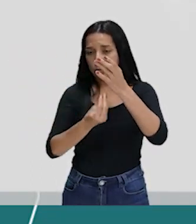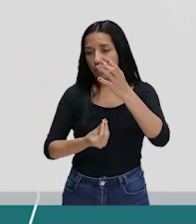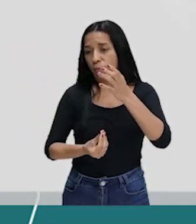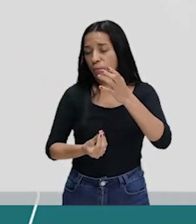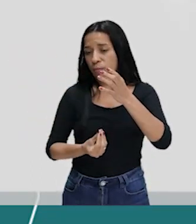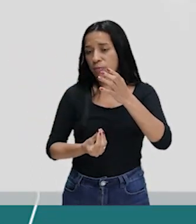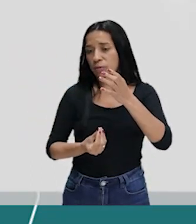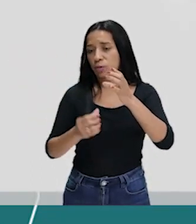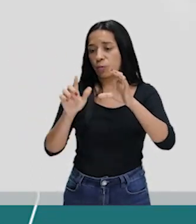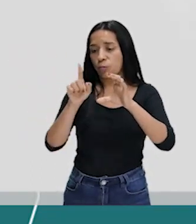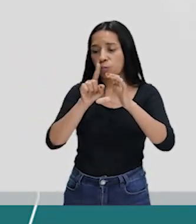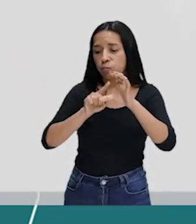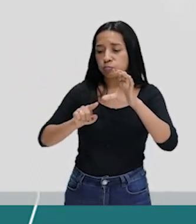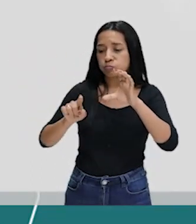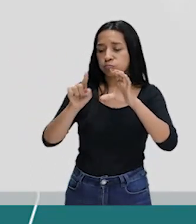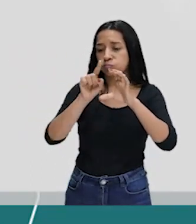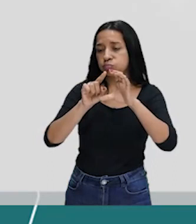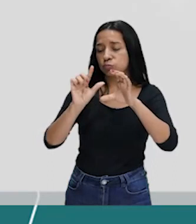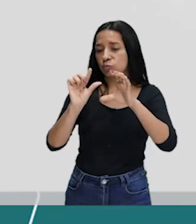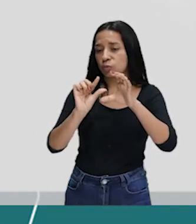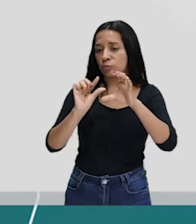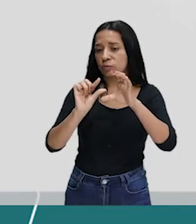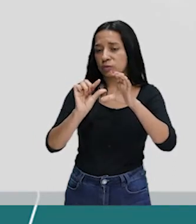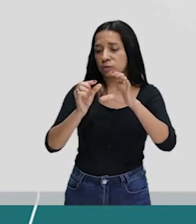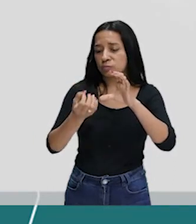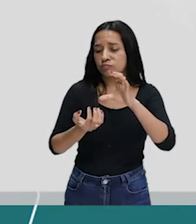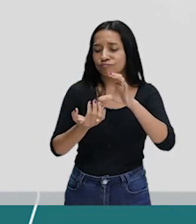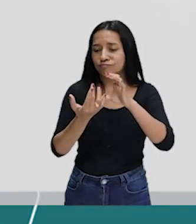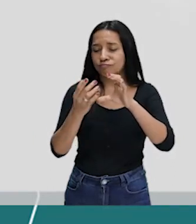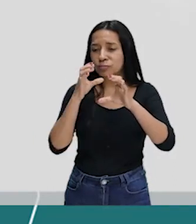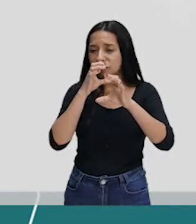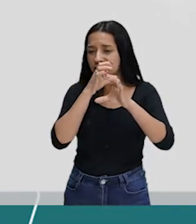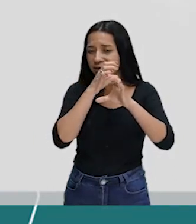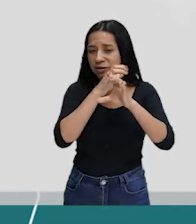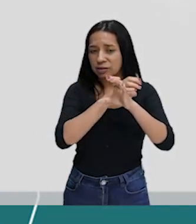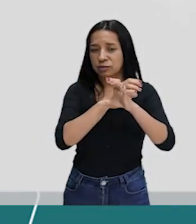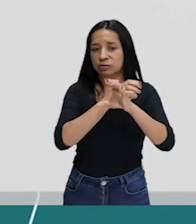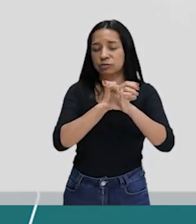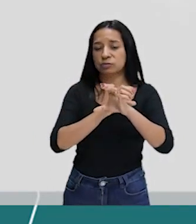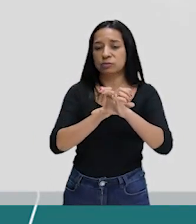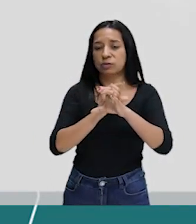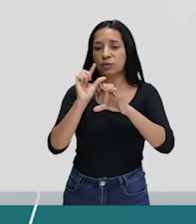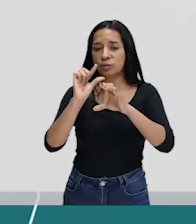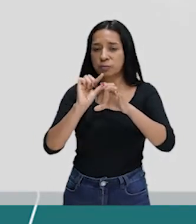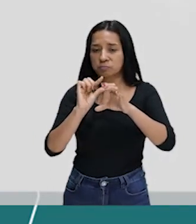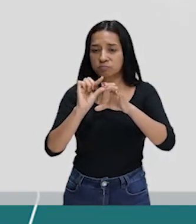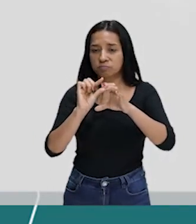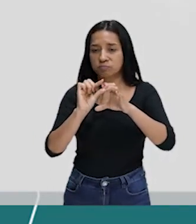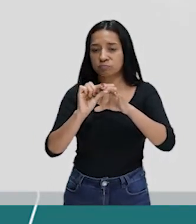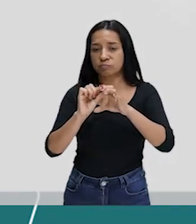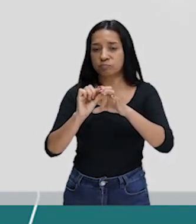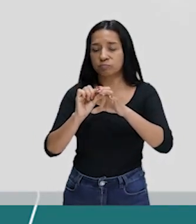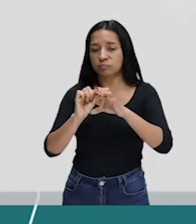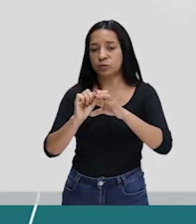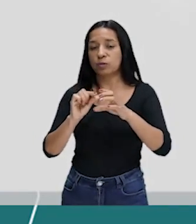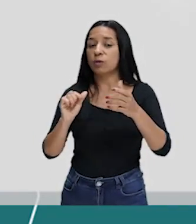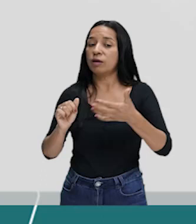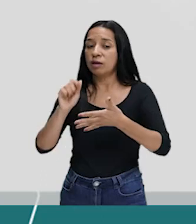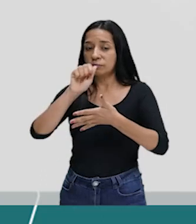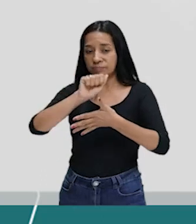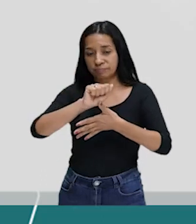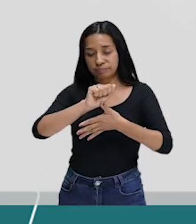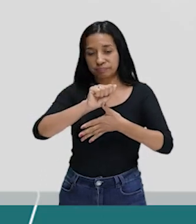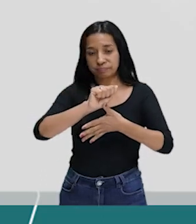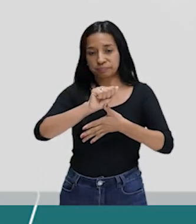pequeno, certo? Extremamente quente e denso, chamado de letra A, anã branca,